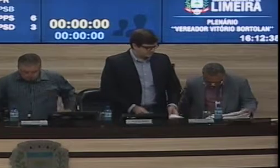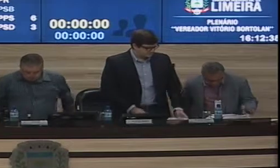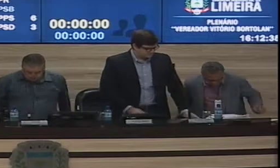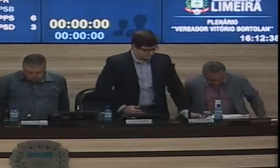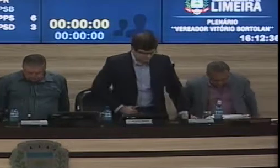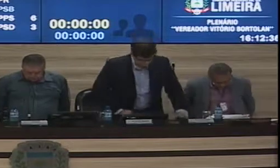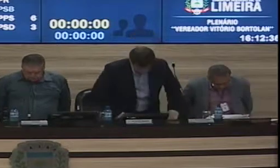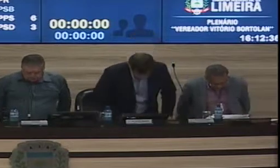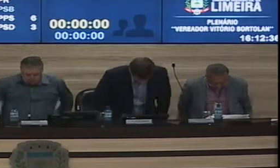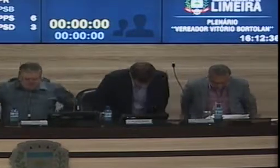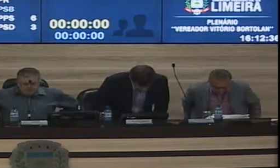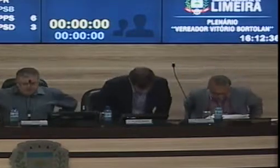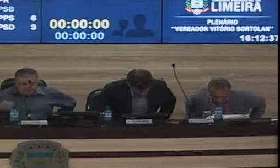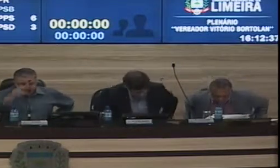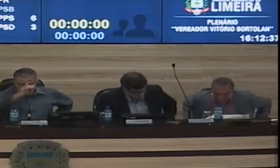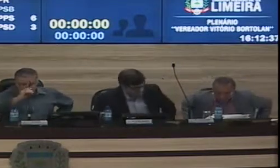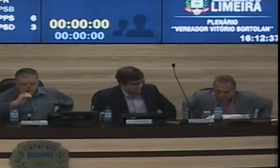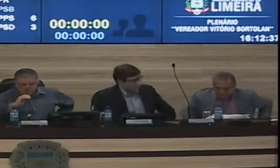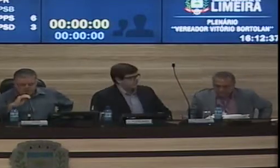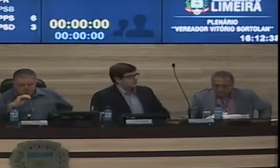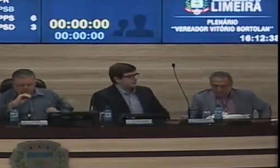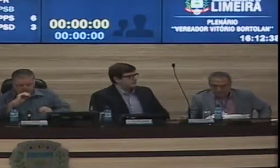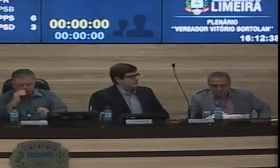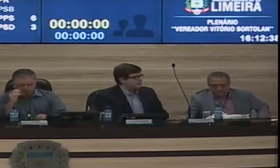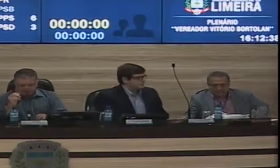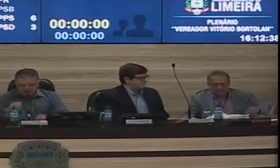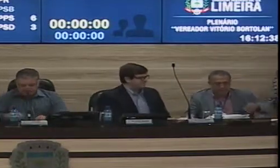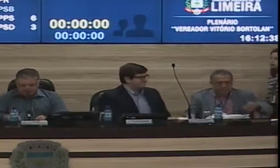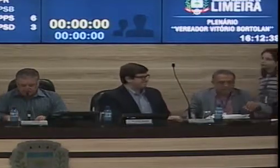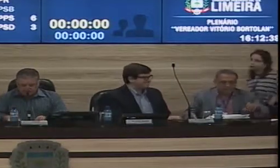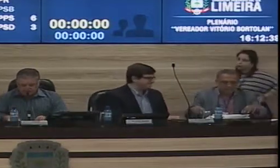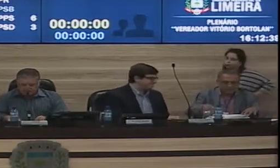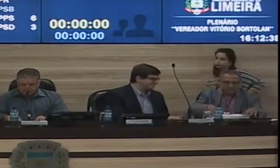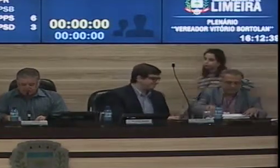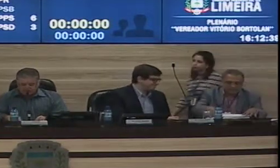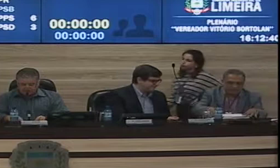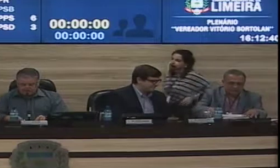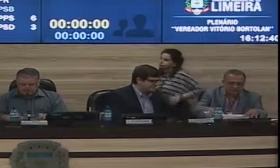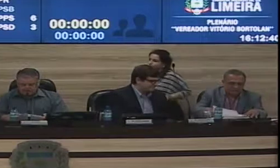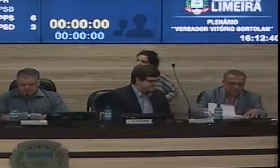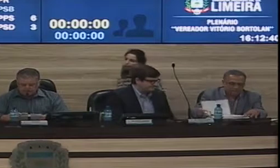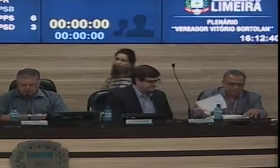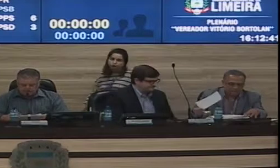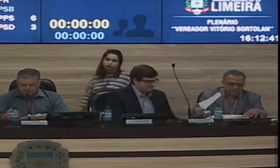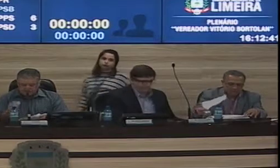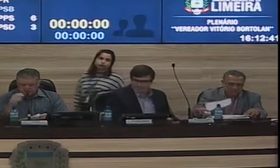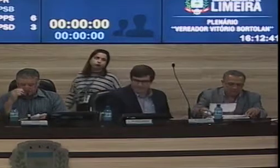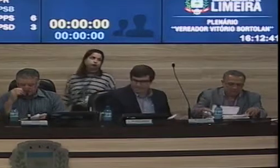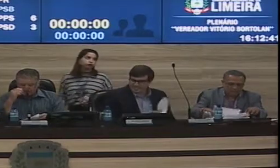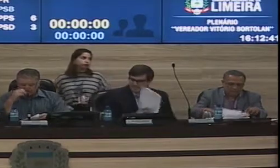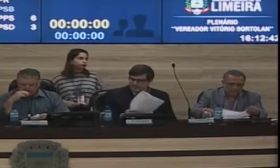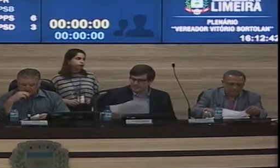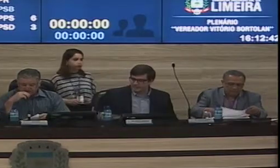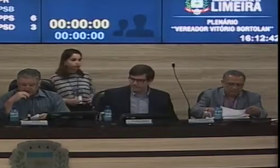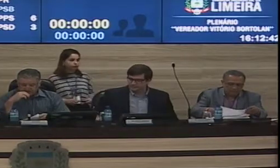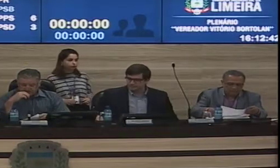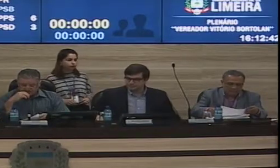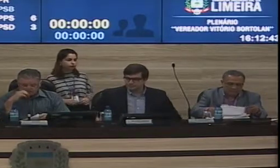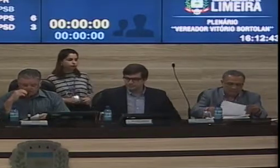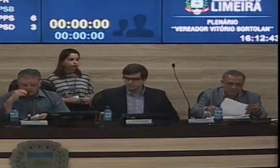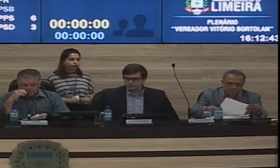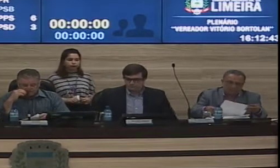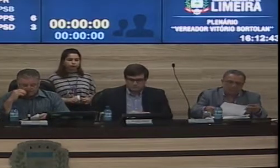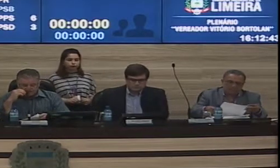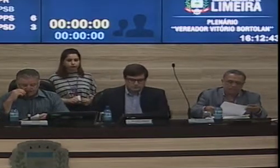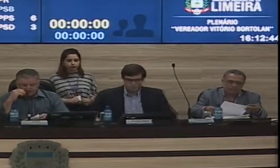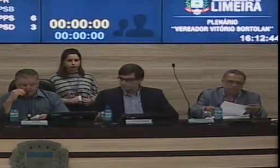Podemos assentar? Sua presidência solicita ao segundo secretário da mesa, vereador Rafael Camargo, que proceda à